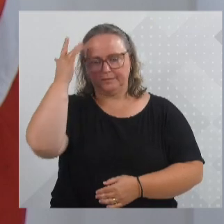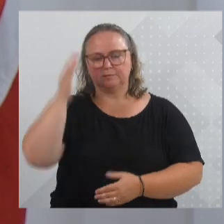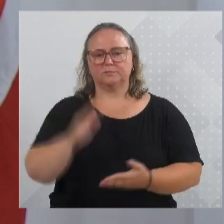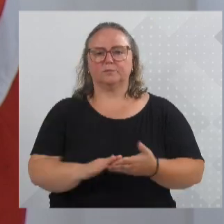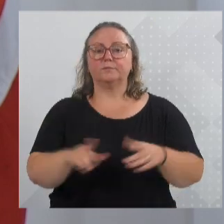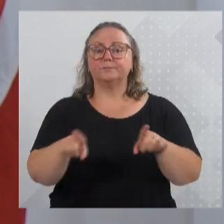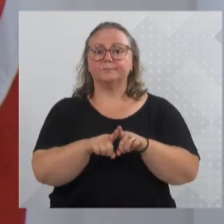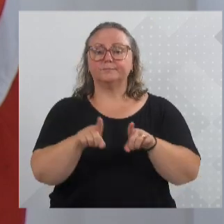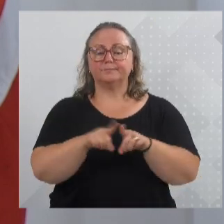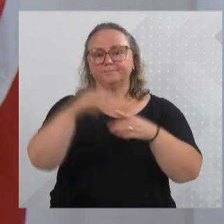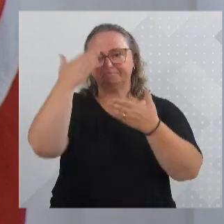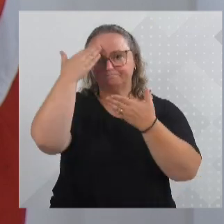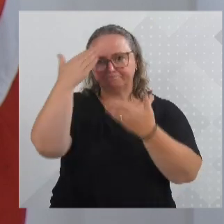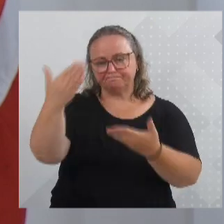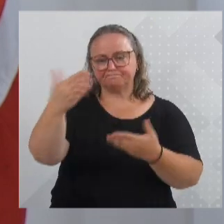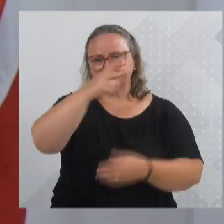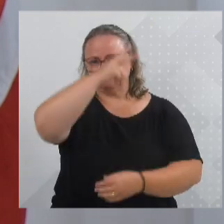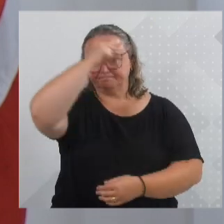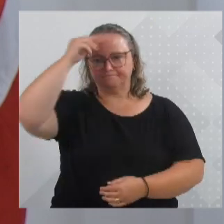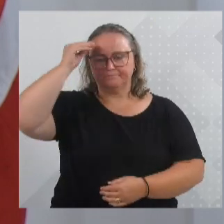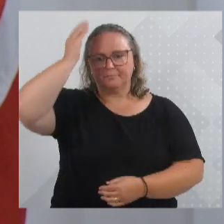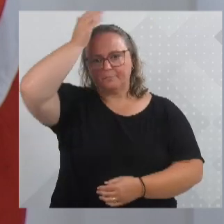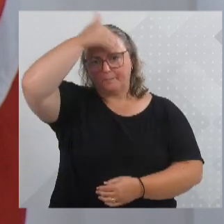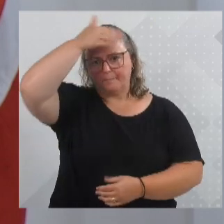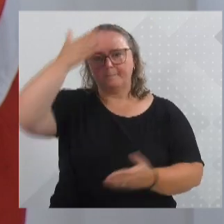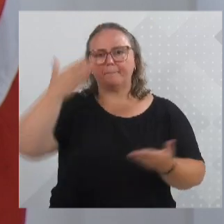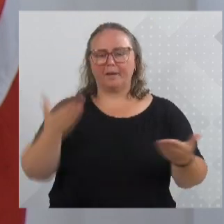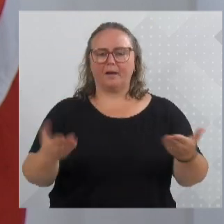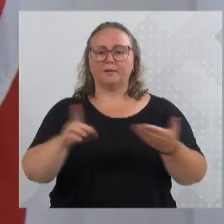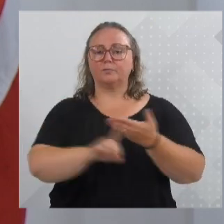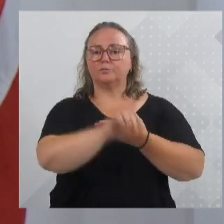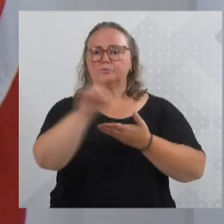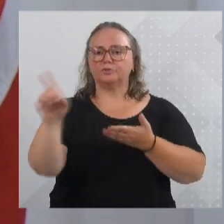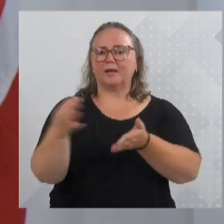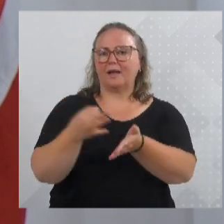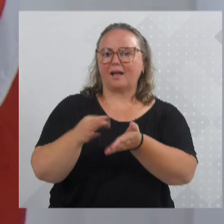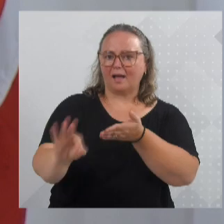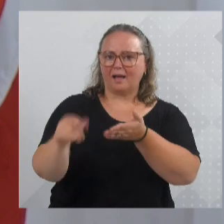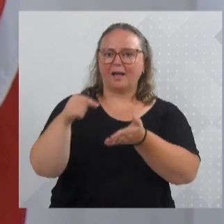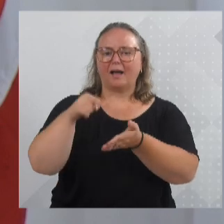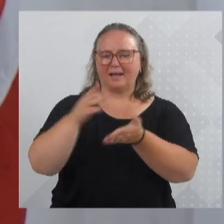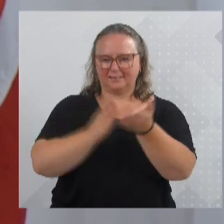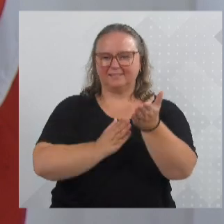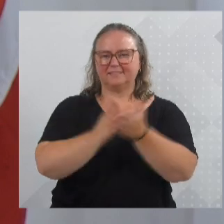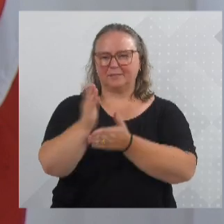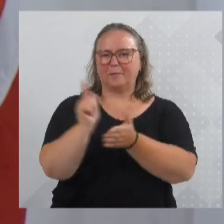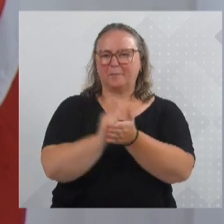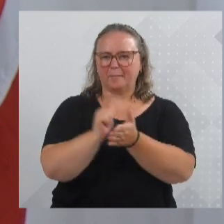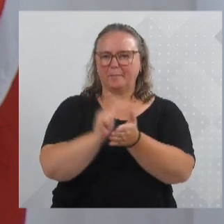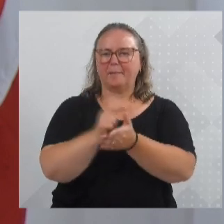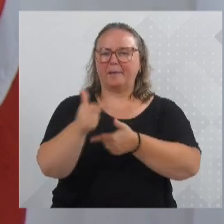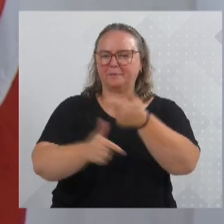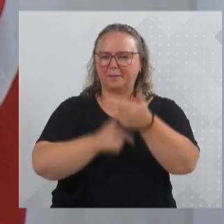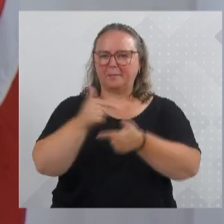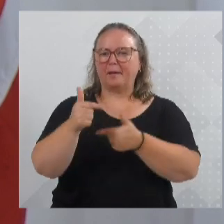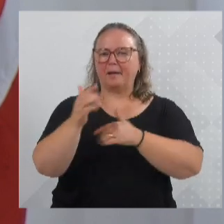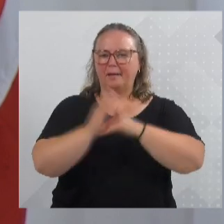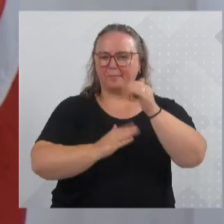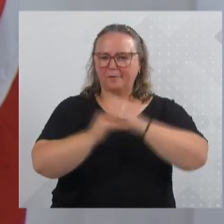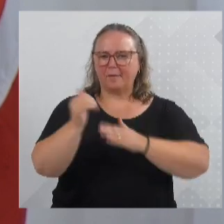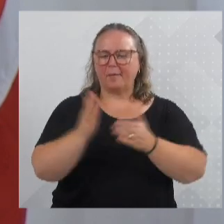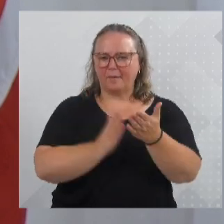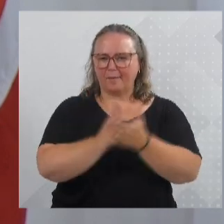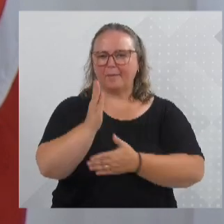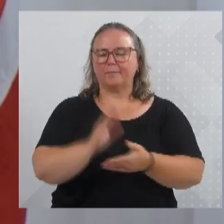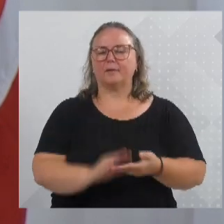agradecer ao prefeito Mário, que no dia em que assinamos ali as ordens de serviço, cobrei e ele já mencionou